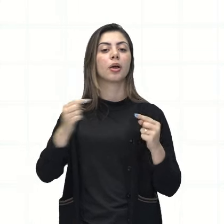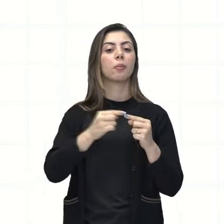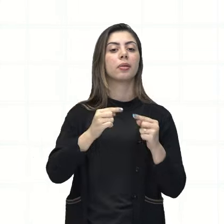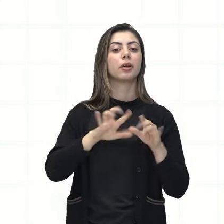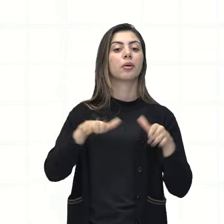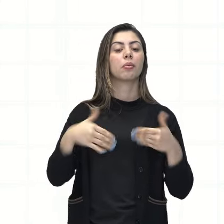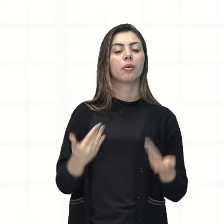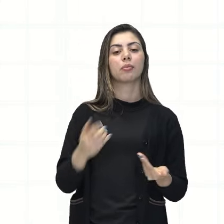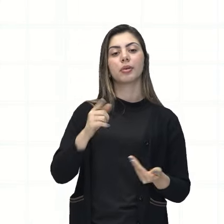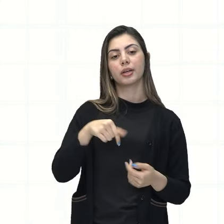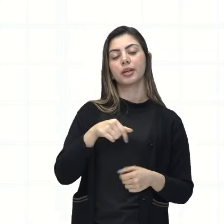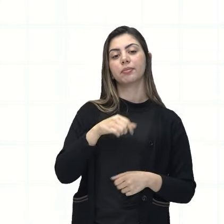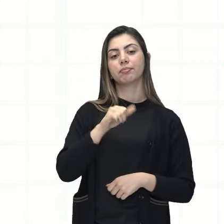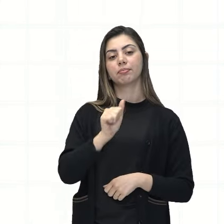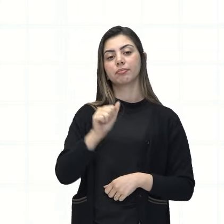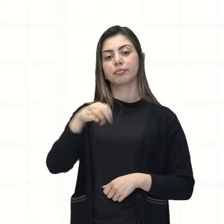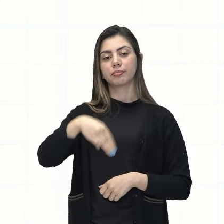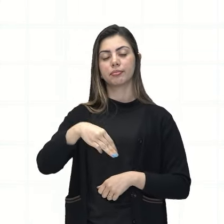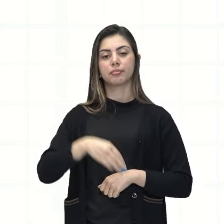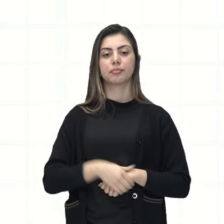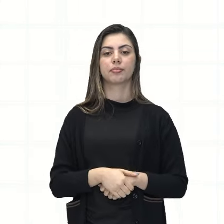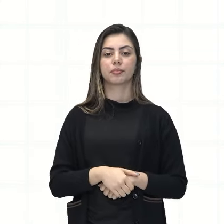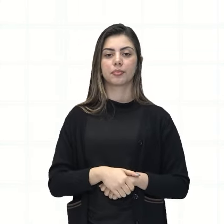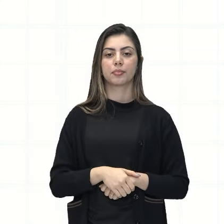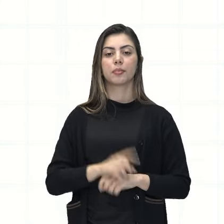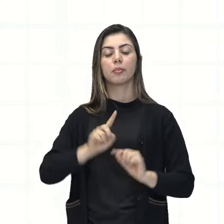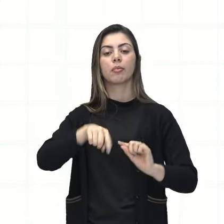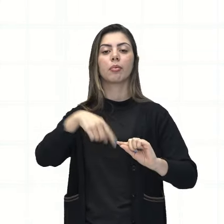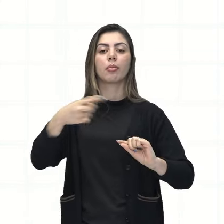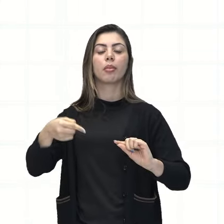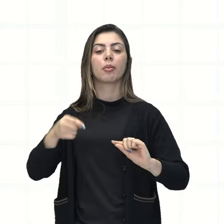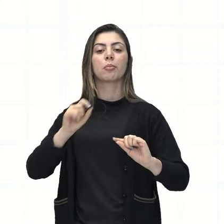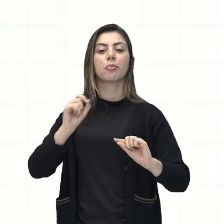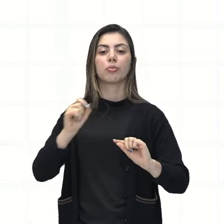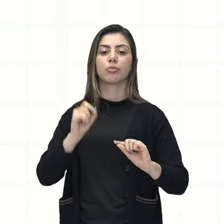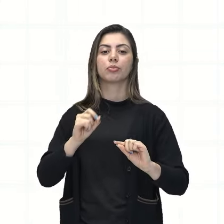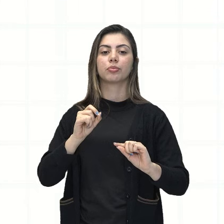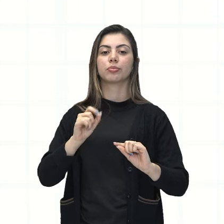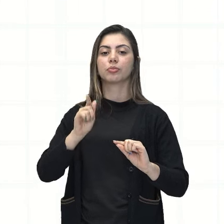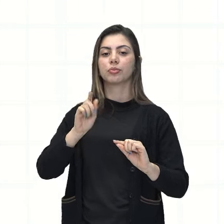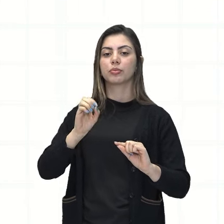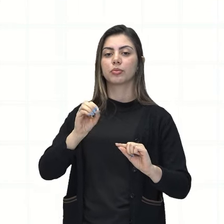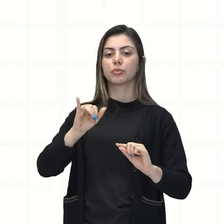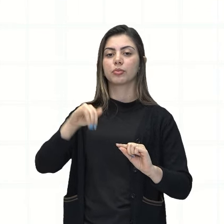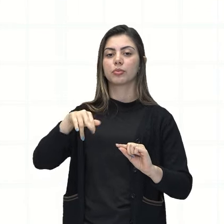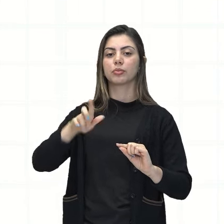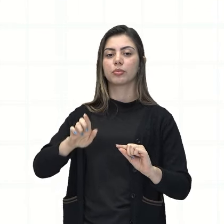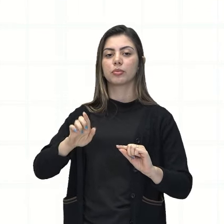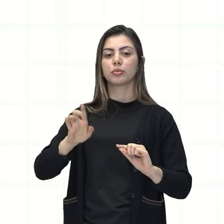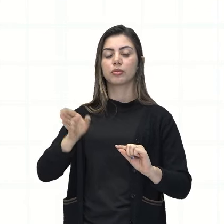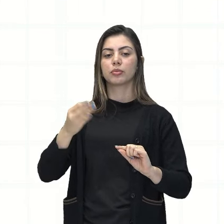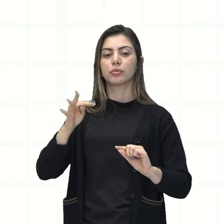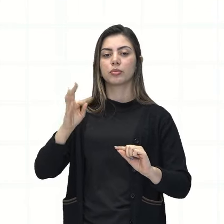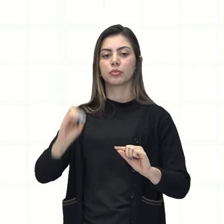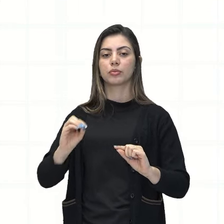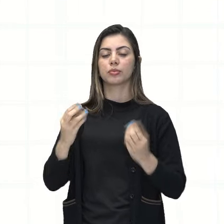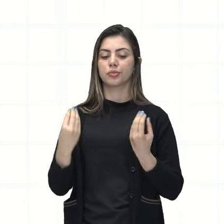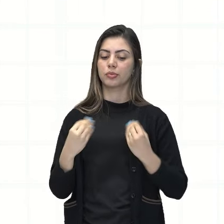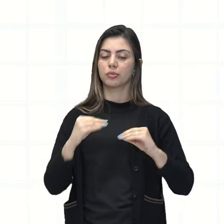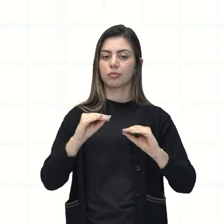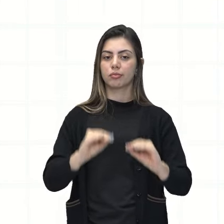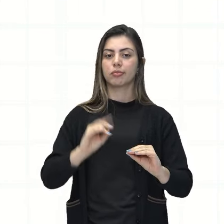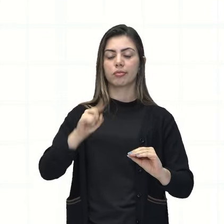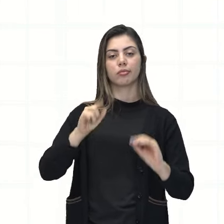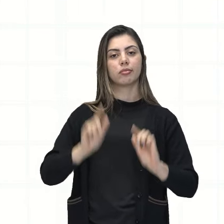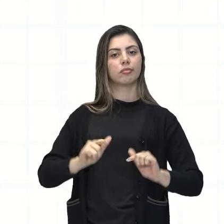am. I am. Certo? Depois quem vem? O going to. Então, você coloca o going to aqui. Que é ele